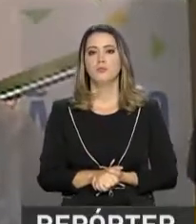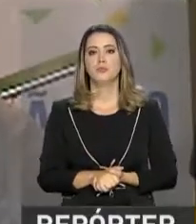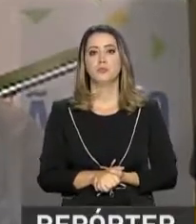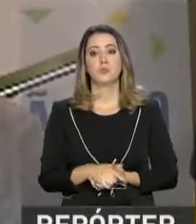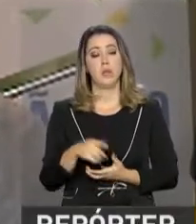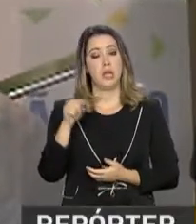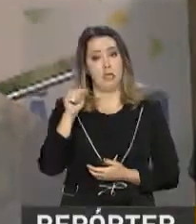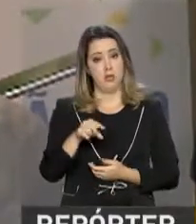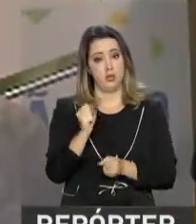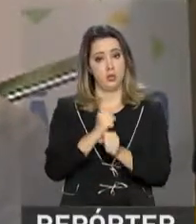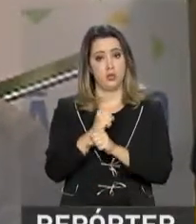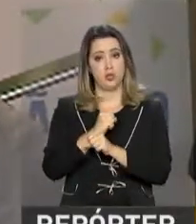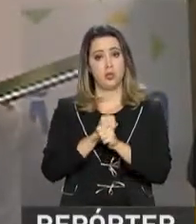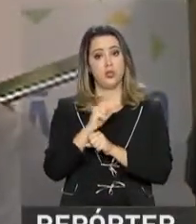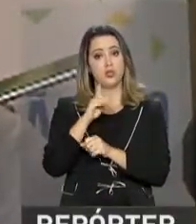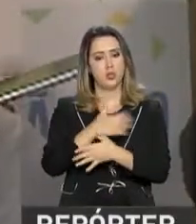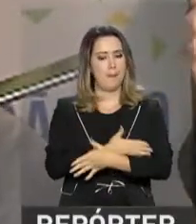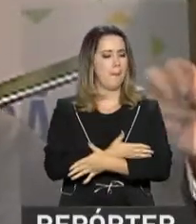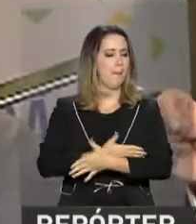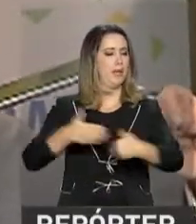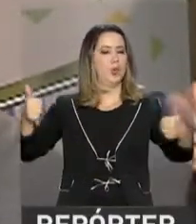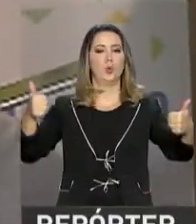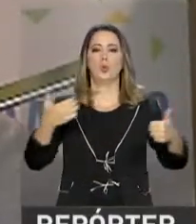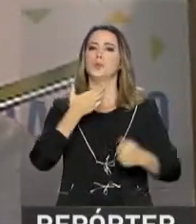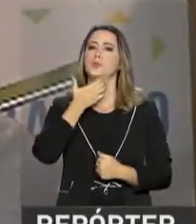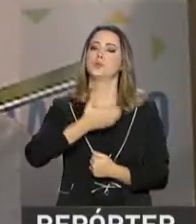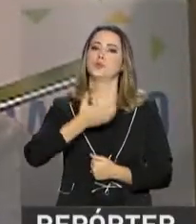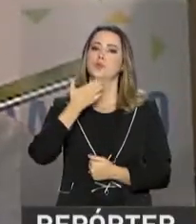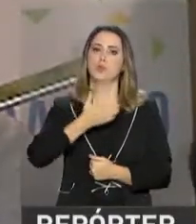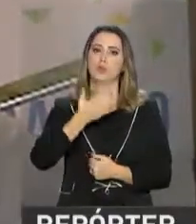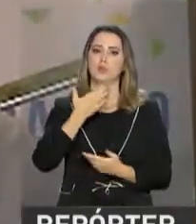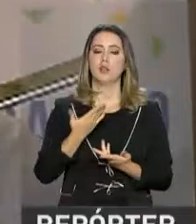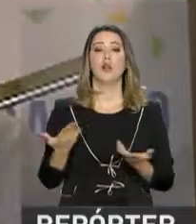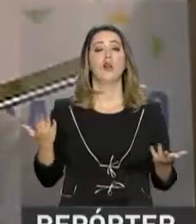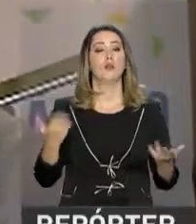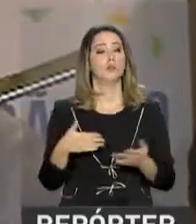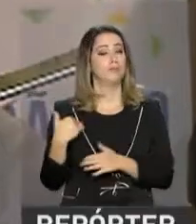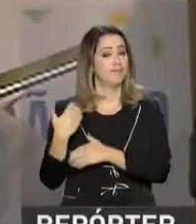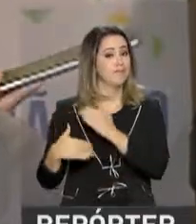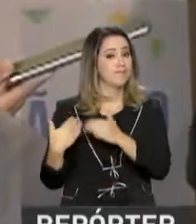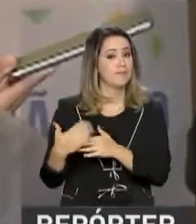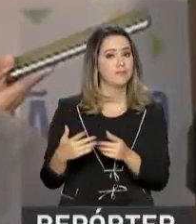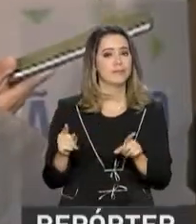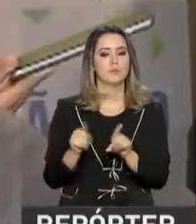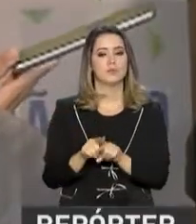inclusive, o melhor Natal do passado recente, dos últimos anos.